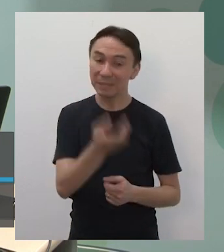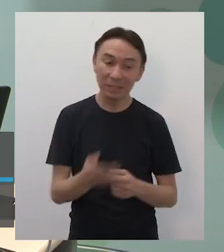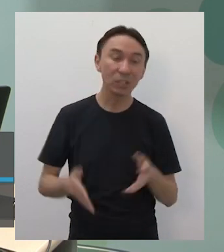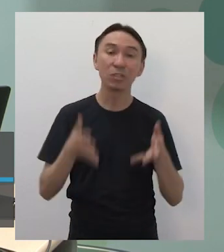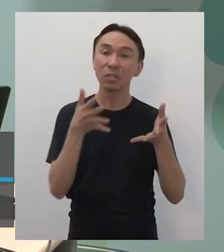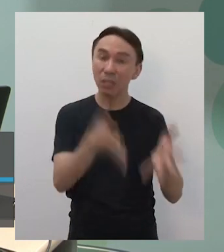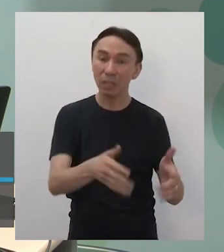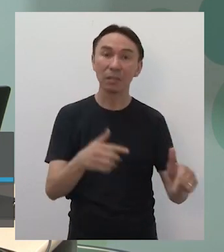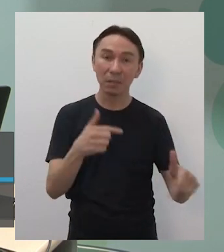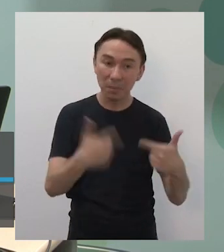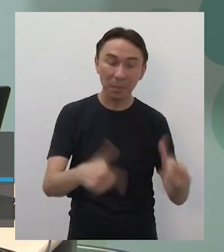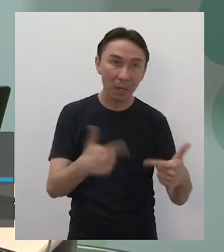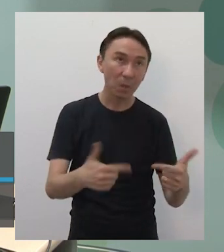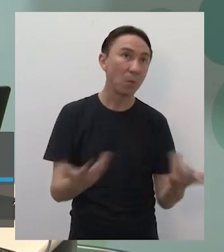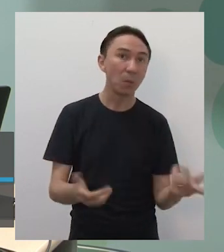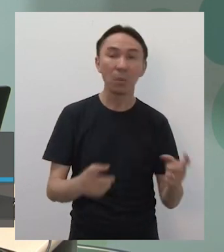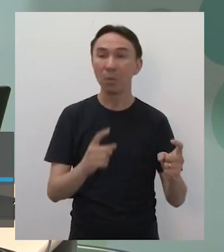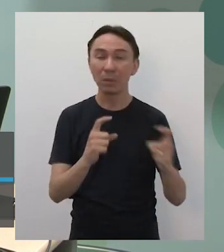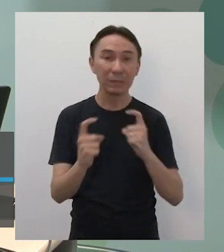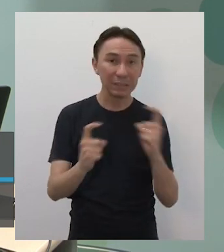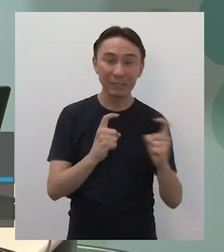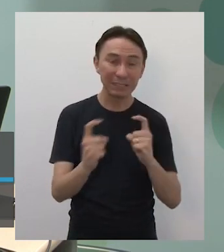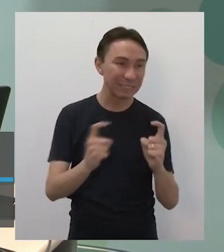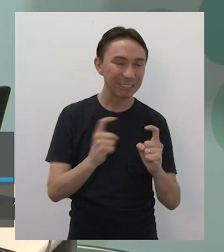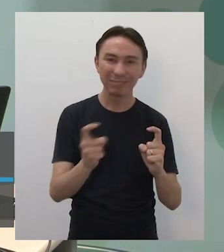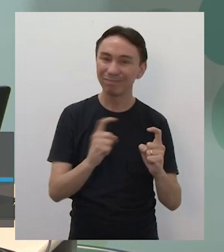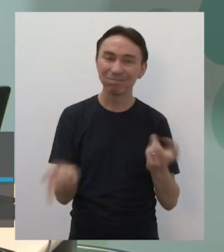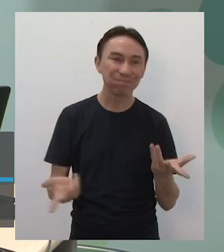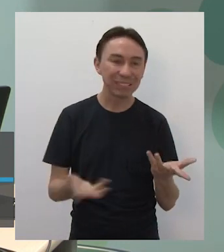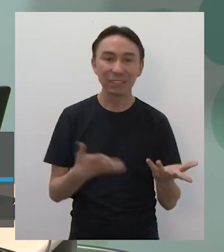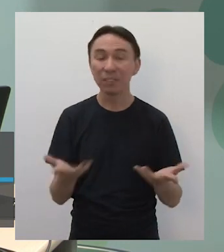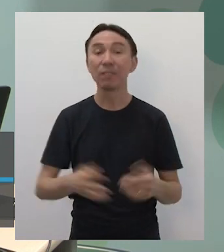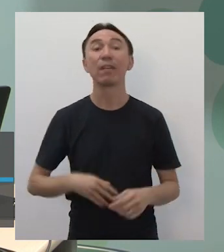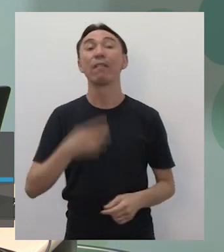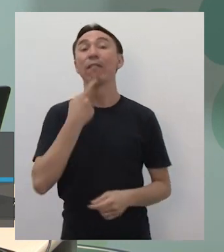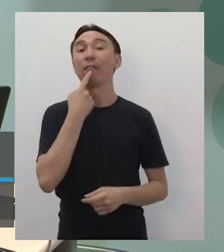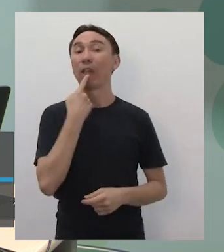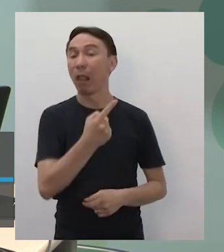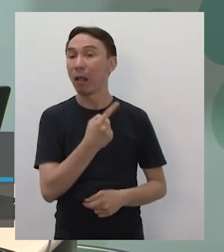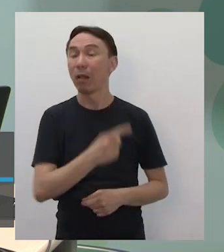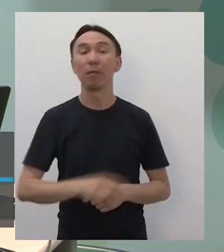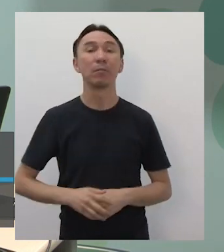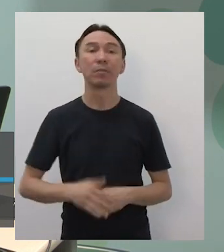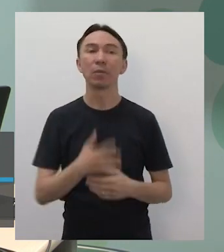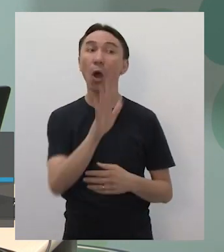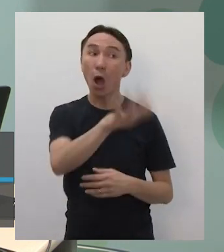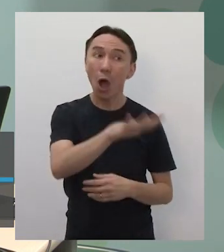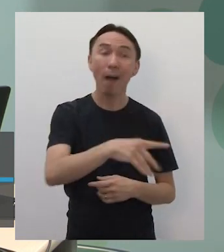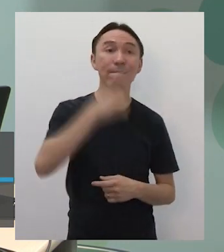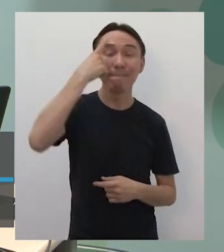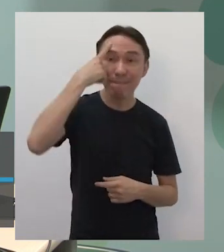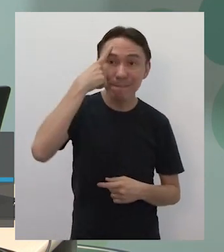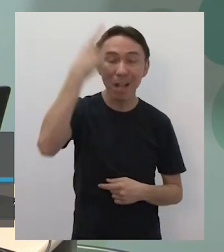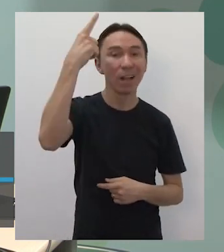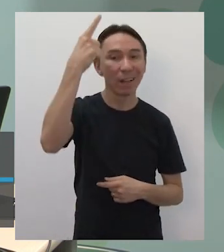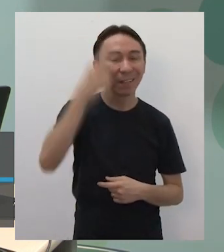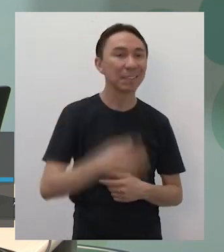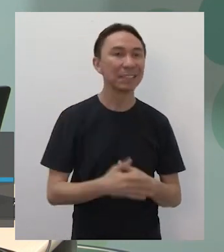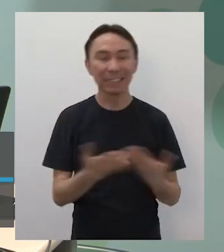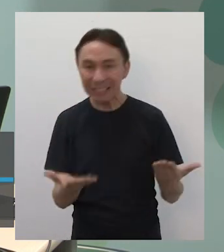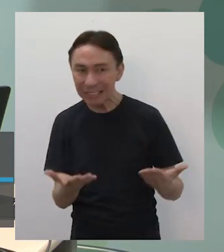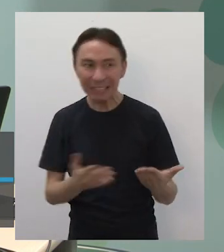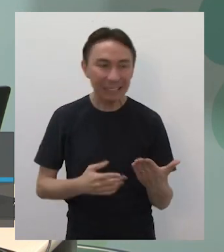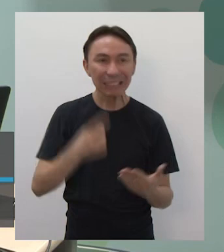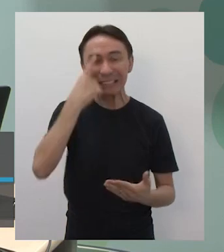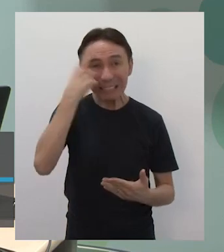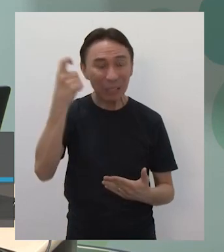meio daquela reunião que nem ata nem desata ou nó e dizer em alto e bom som: gente, tive uma ideia. Deu ruim? A ideia foi